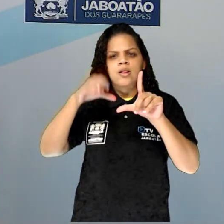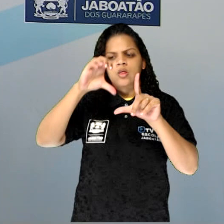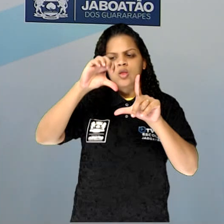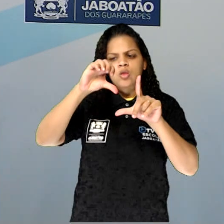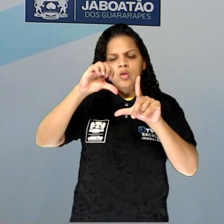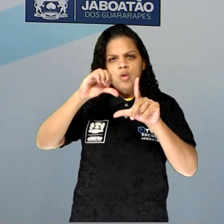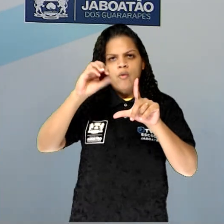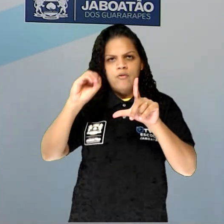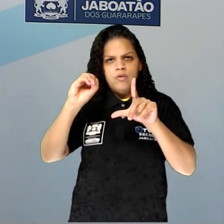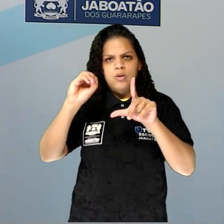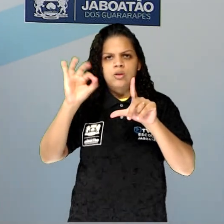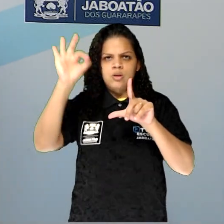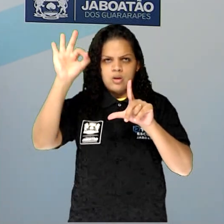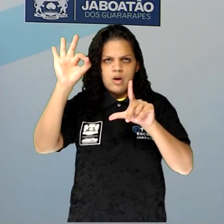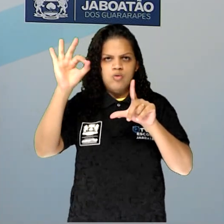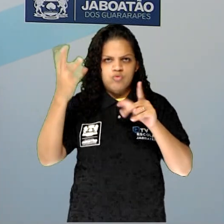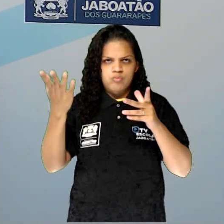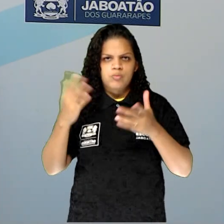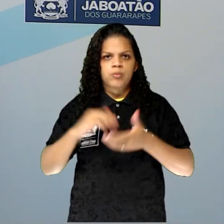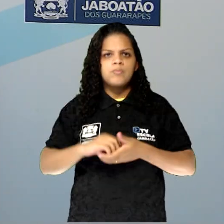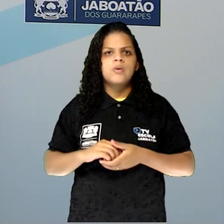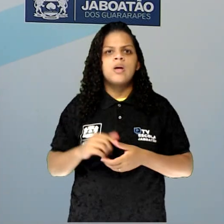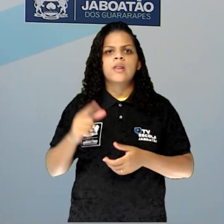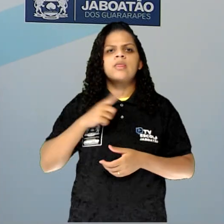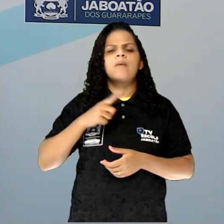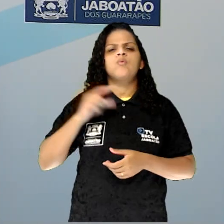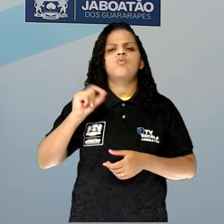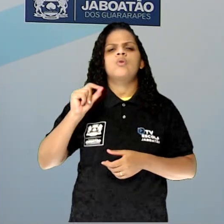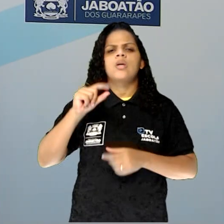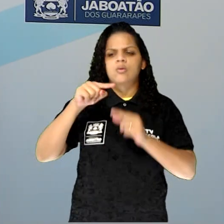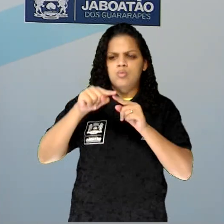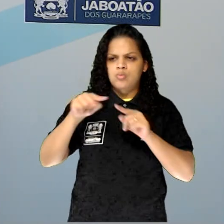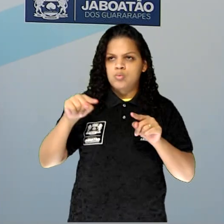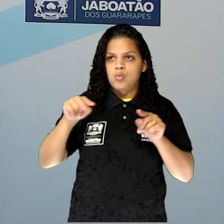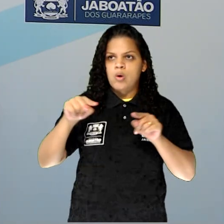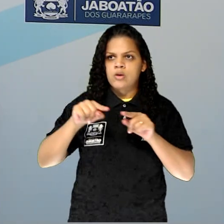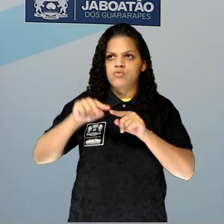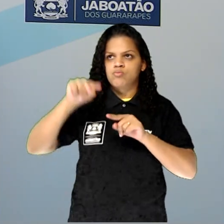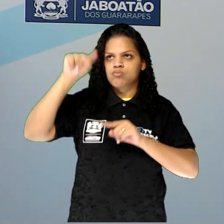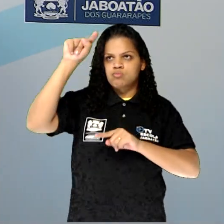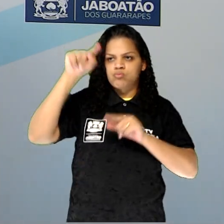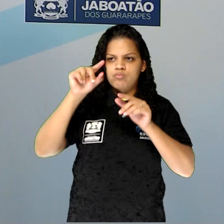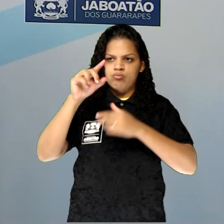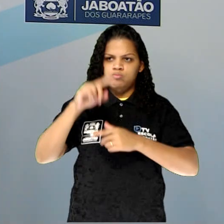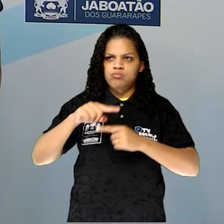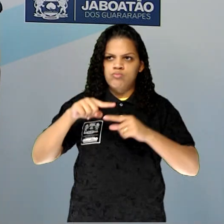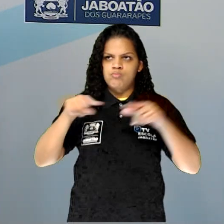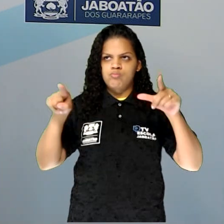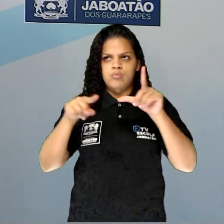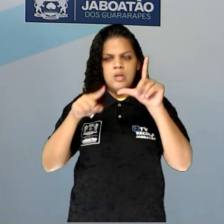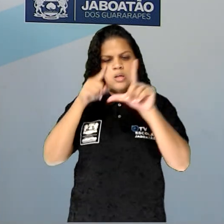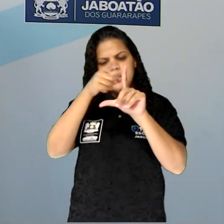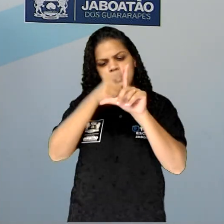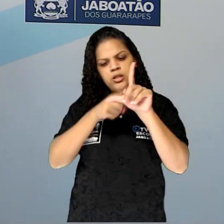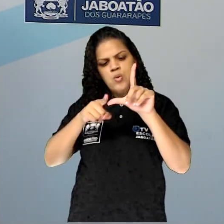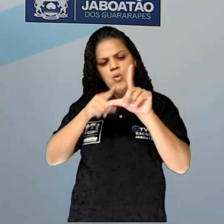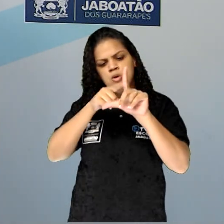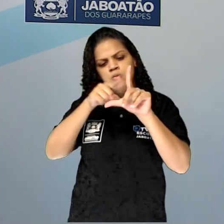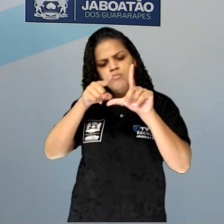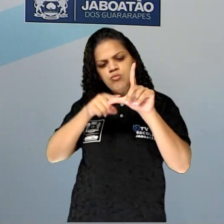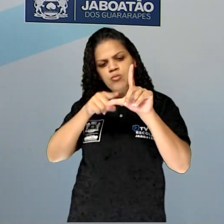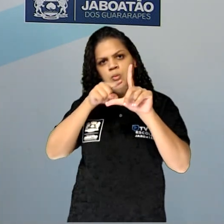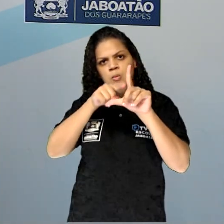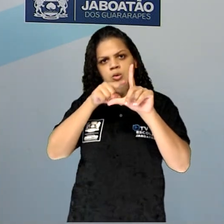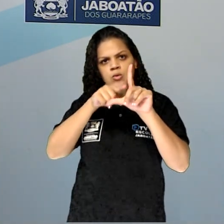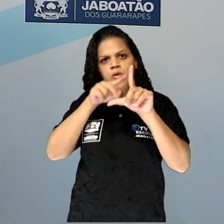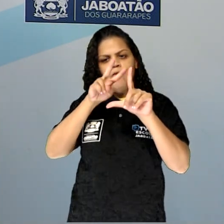observem Nós temos duas semi-retas elas se encontram formando o vértice vamos medir